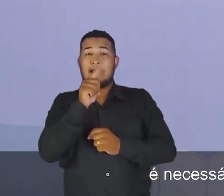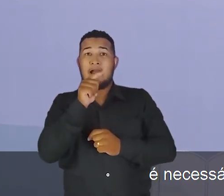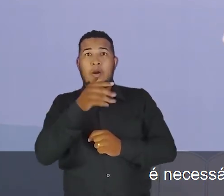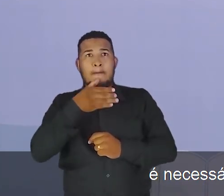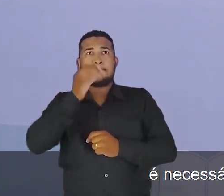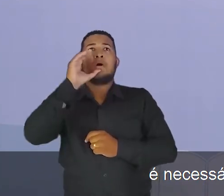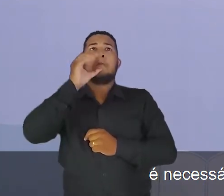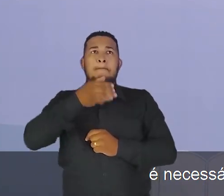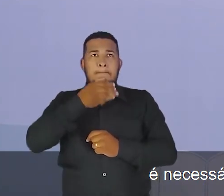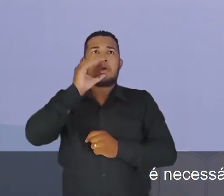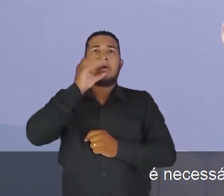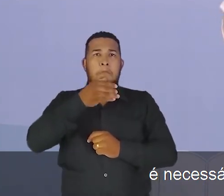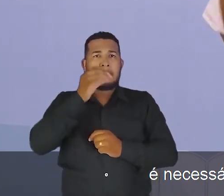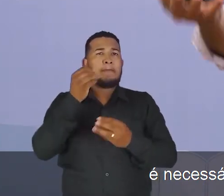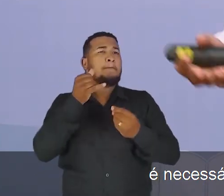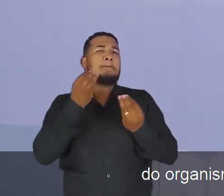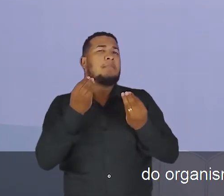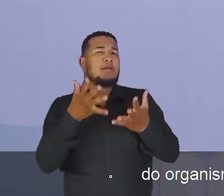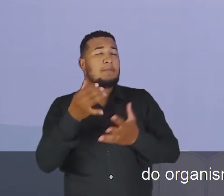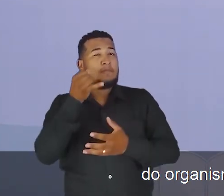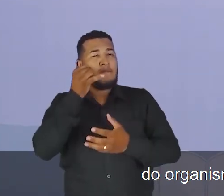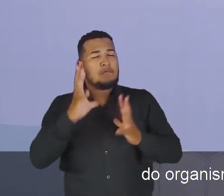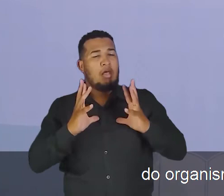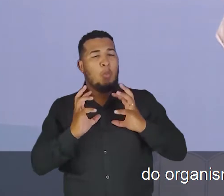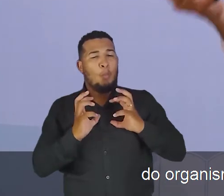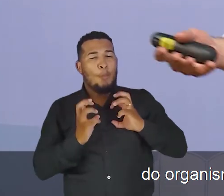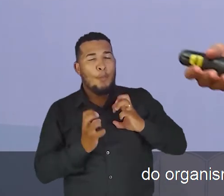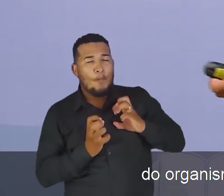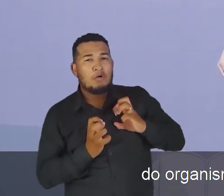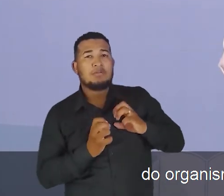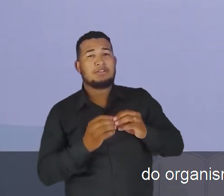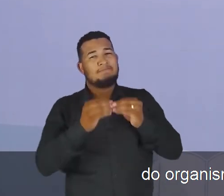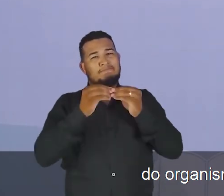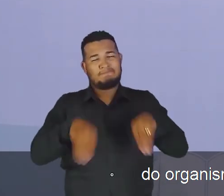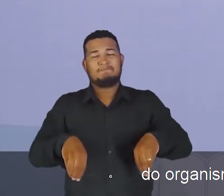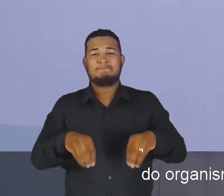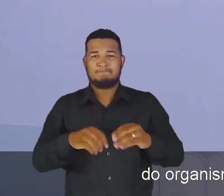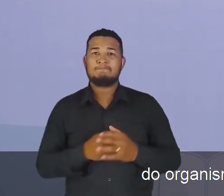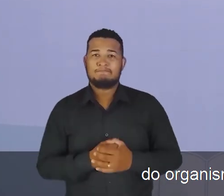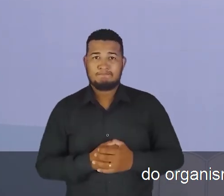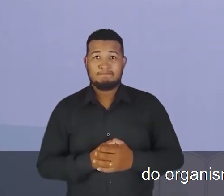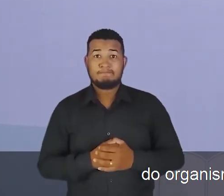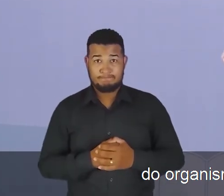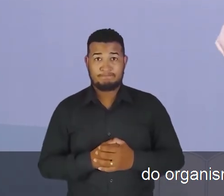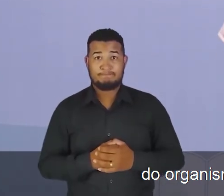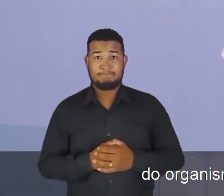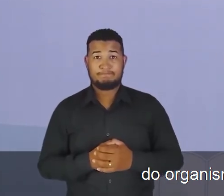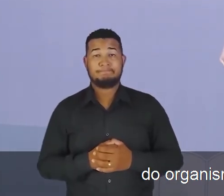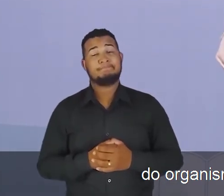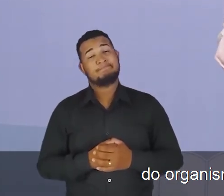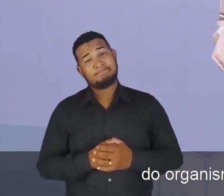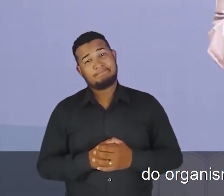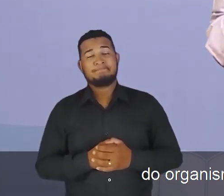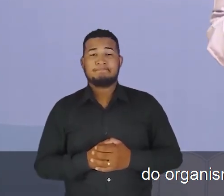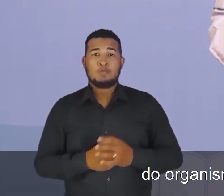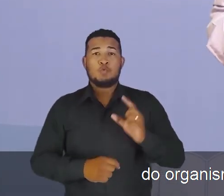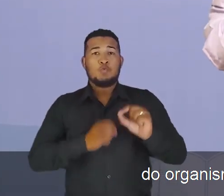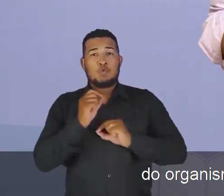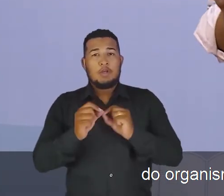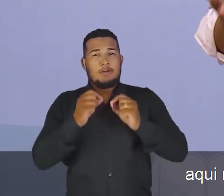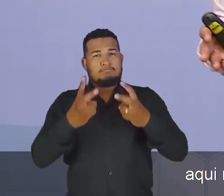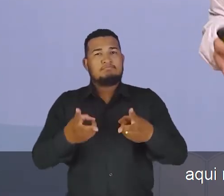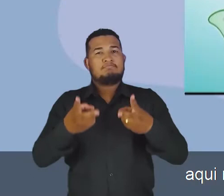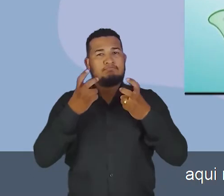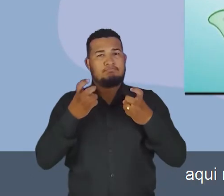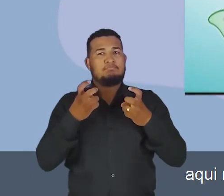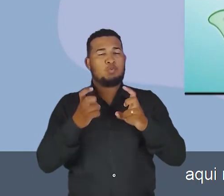intensa para evitar a desidratação do organismo, que pode prejudicar bastante, ok? Bem, então observe